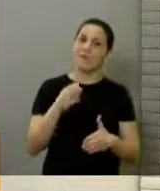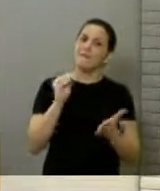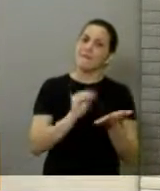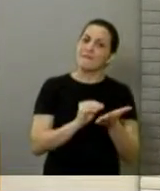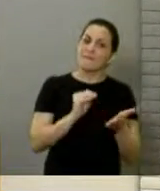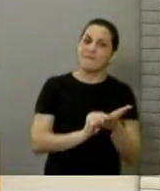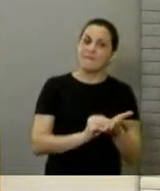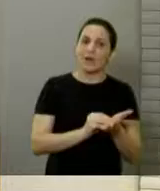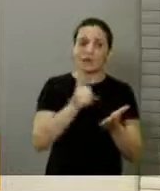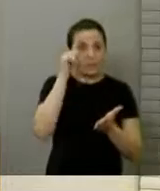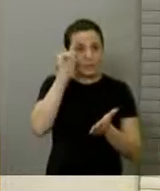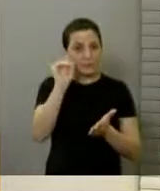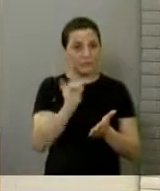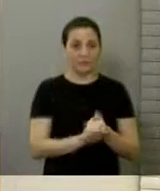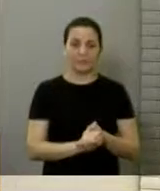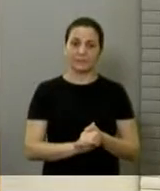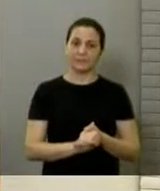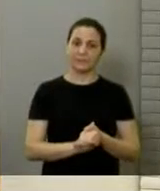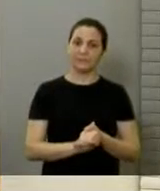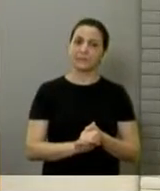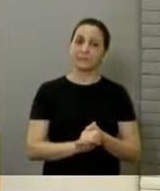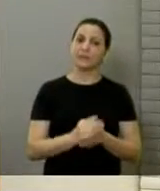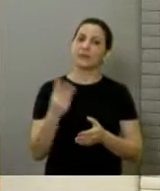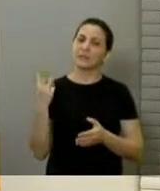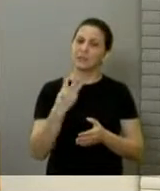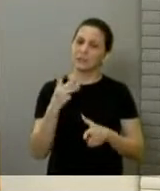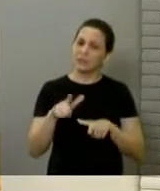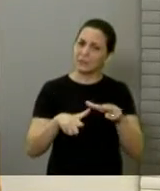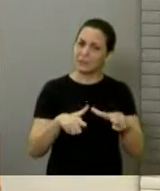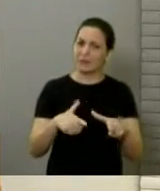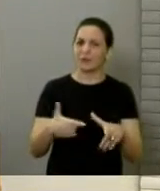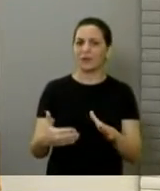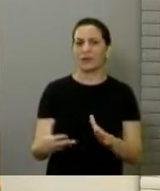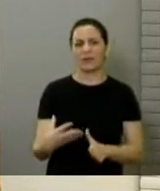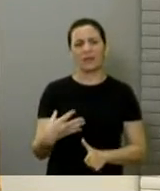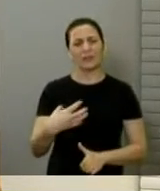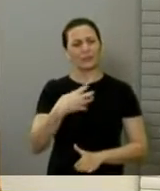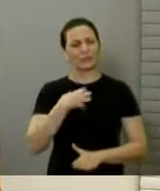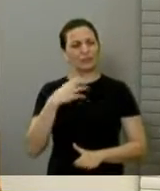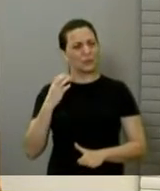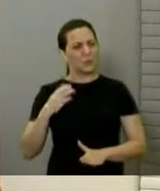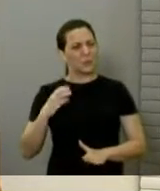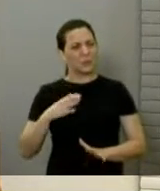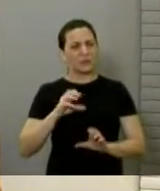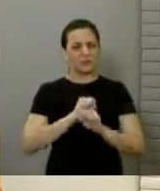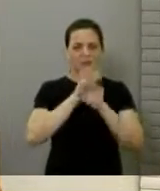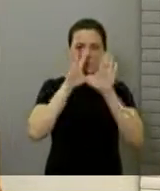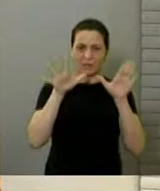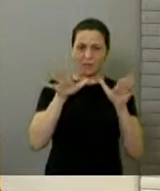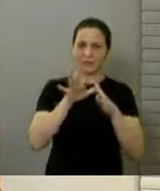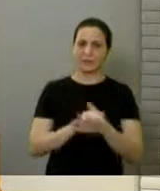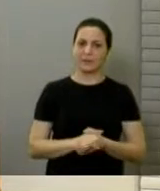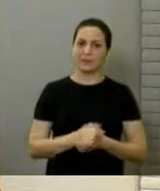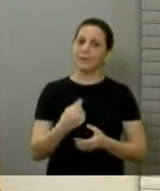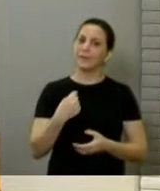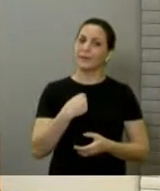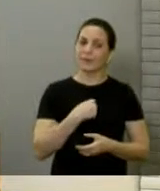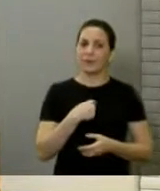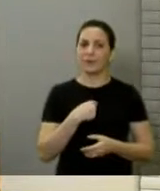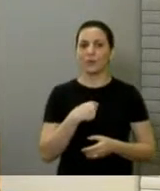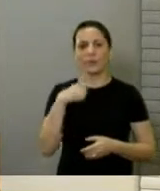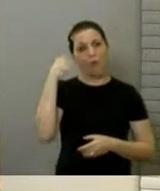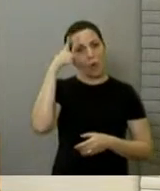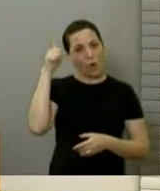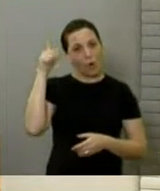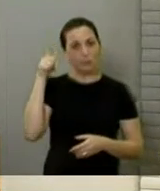Quanto à colocação sobre a terceirização, eu tenho uma posição muito clara. É lógico que, com